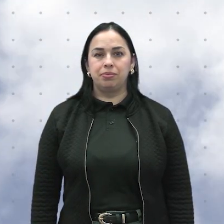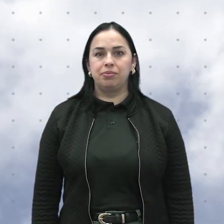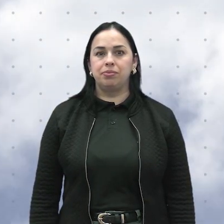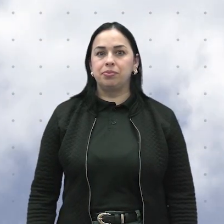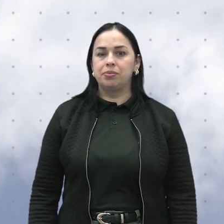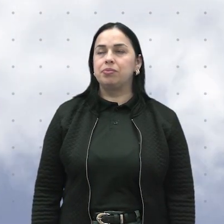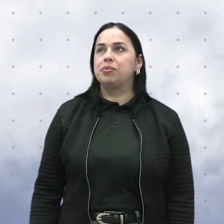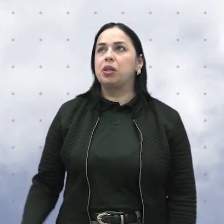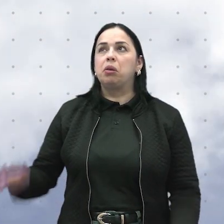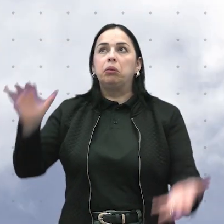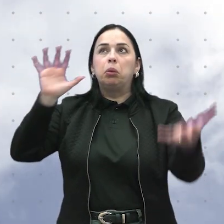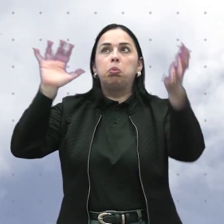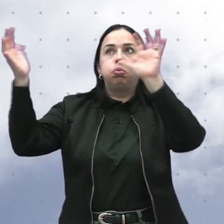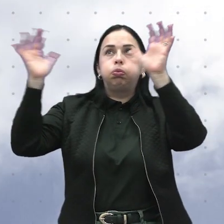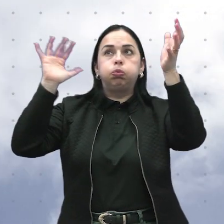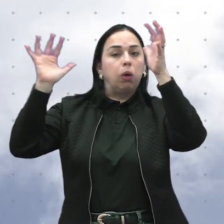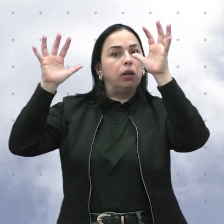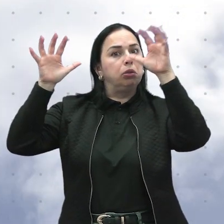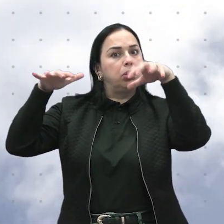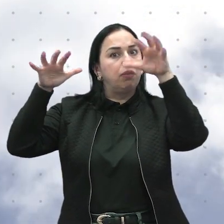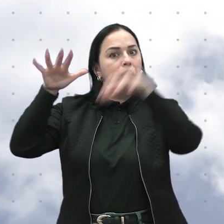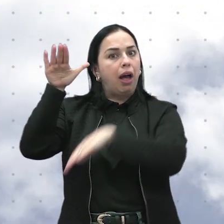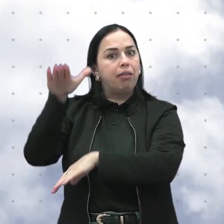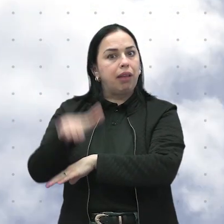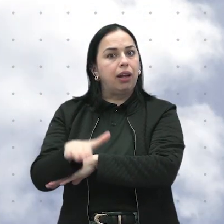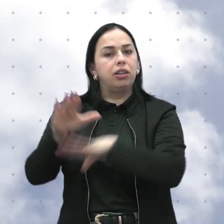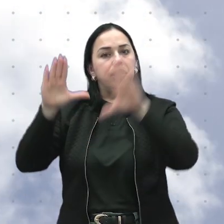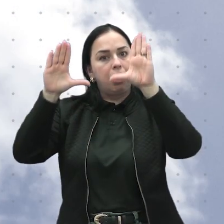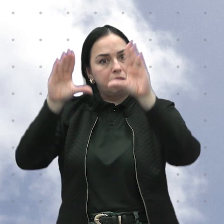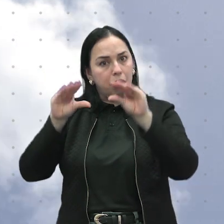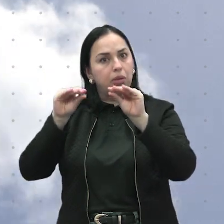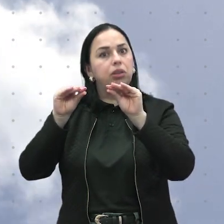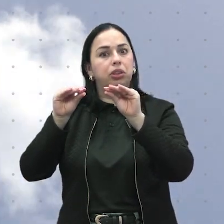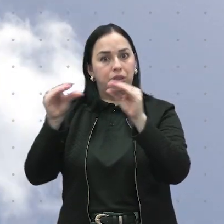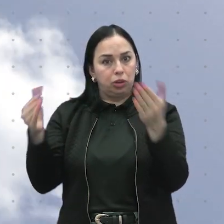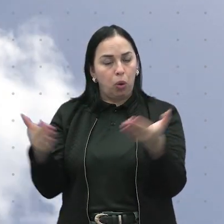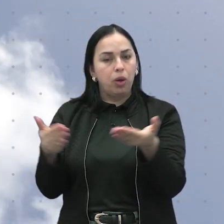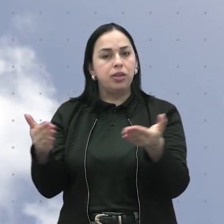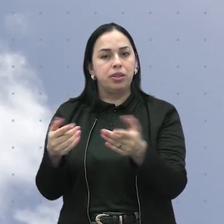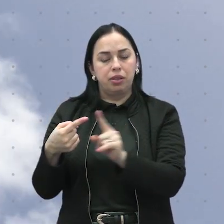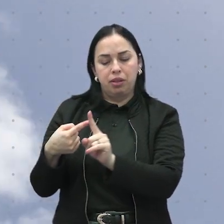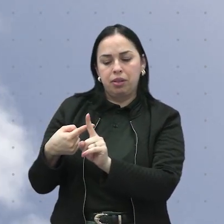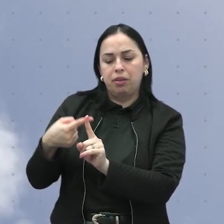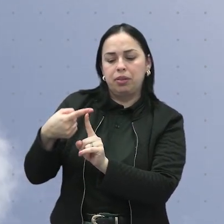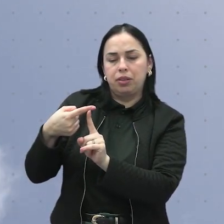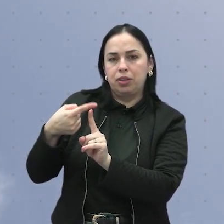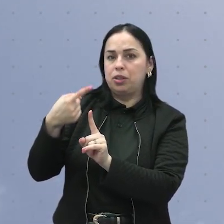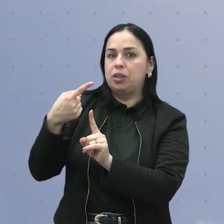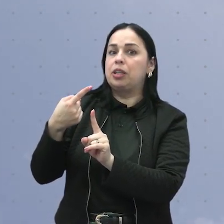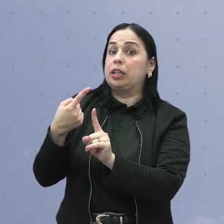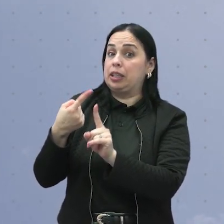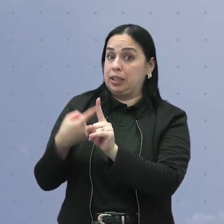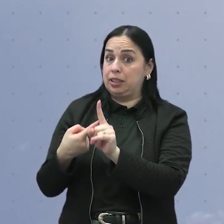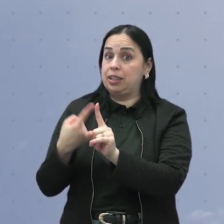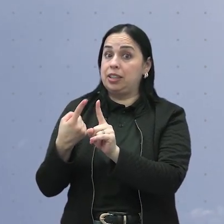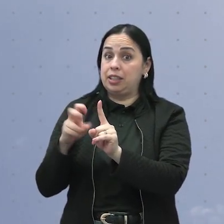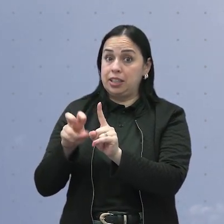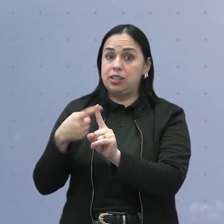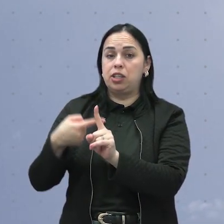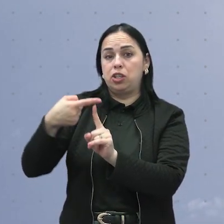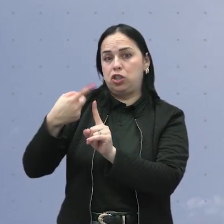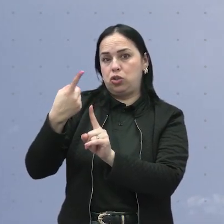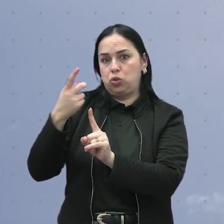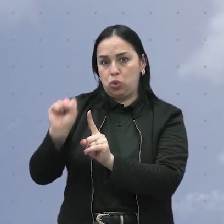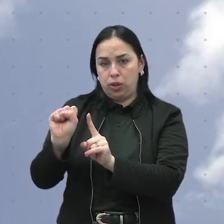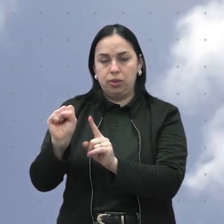O tempo ficará instável e com chuvas durante a tarde e a noite desta terça-feira. Os termômetros variam entre 15 e 18